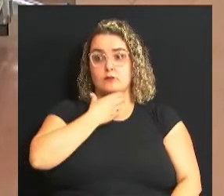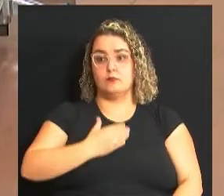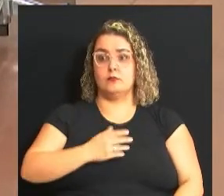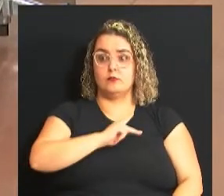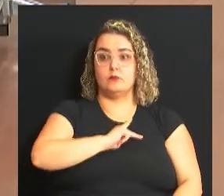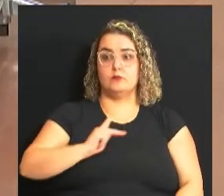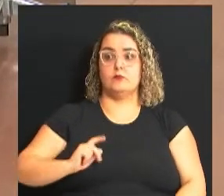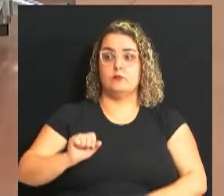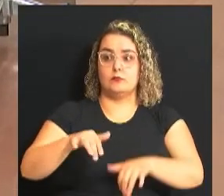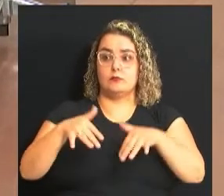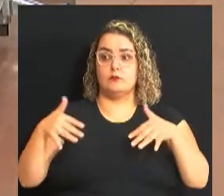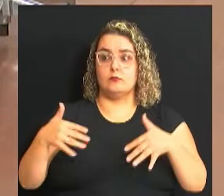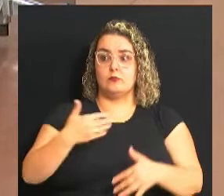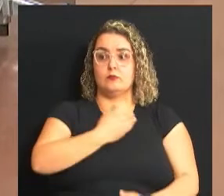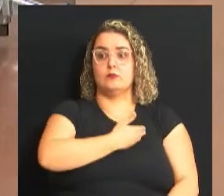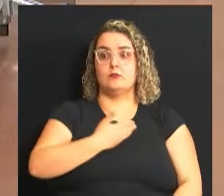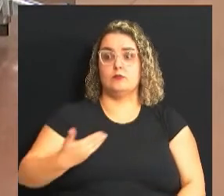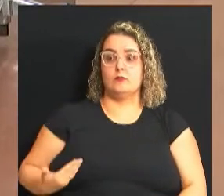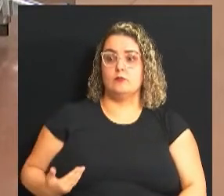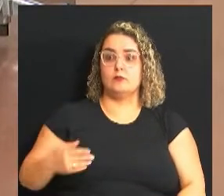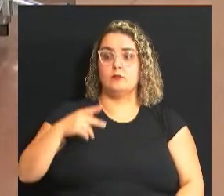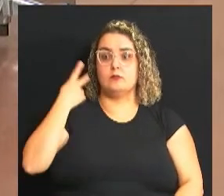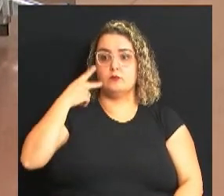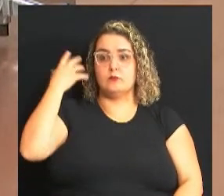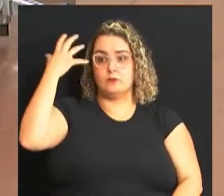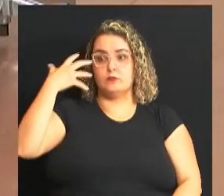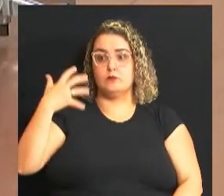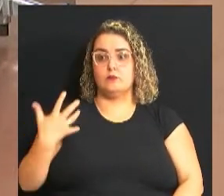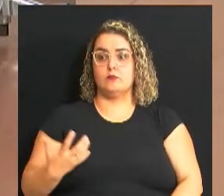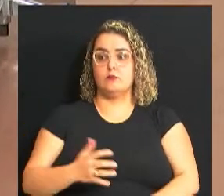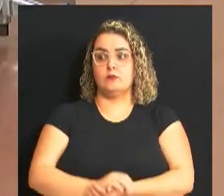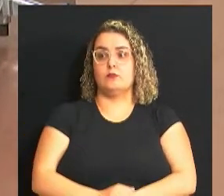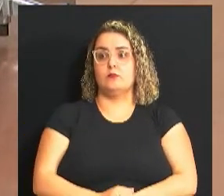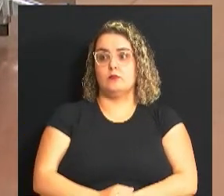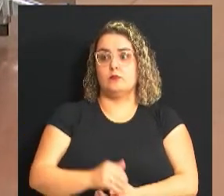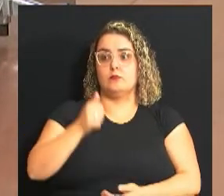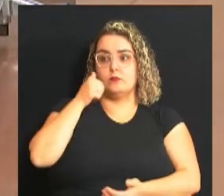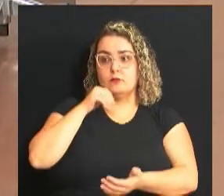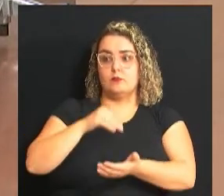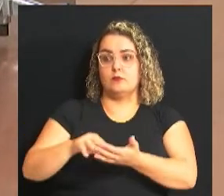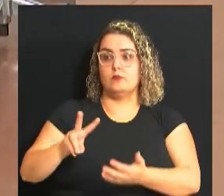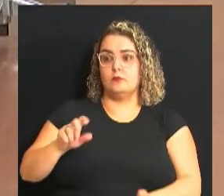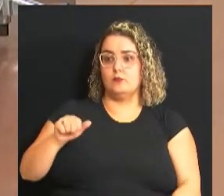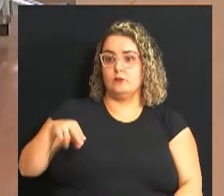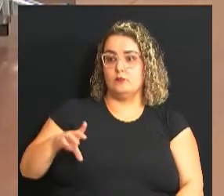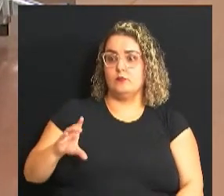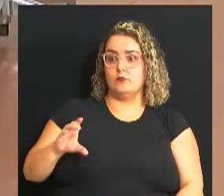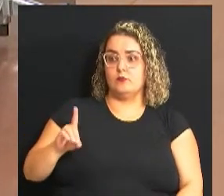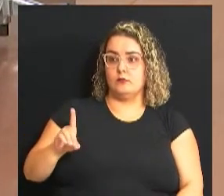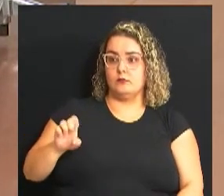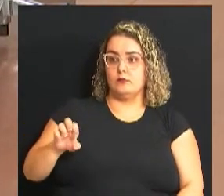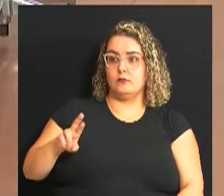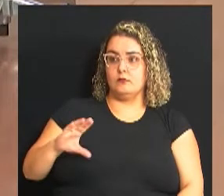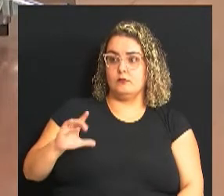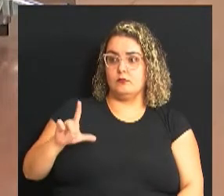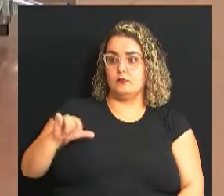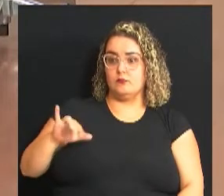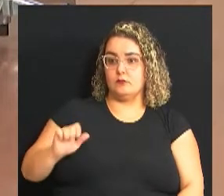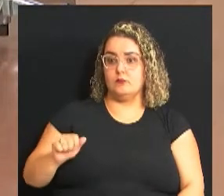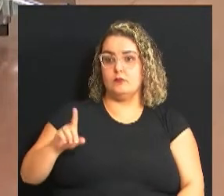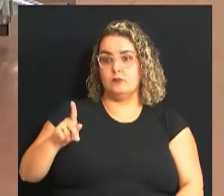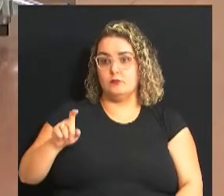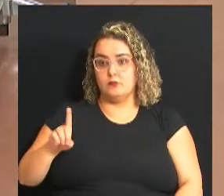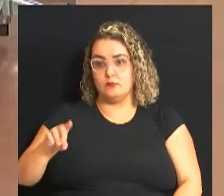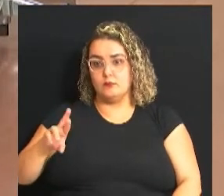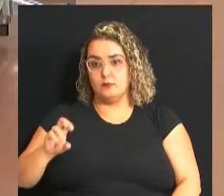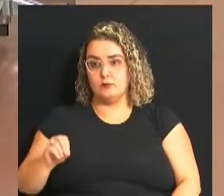audiência pública, a vereadora Guida Calisto, nossa secretária Vandecleia Moro, o Pedro,